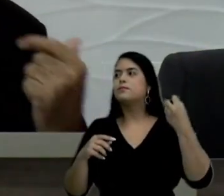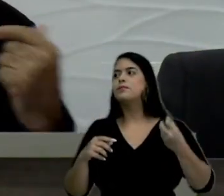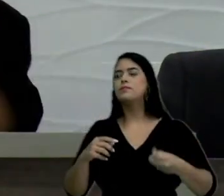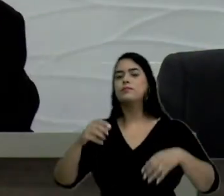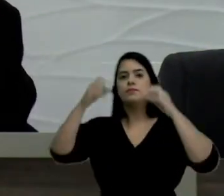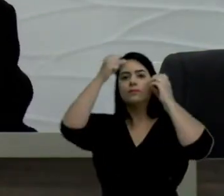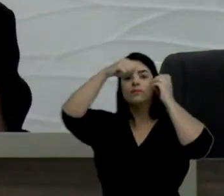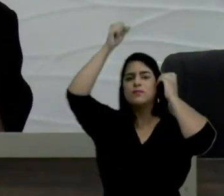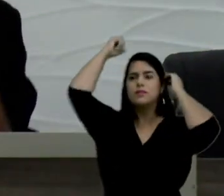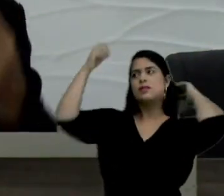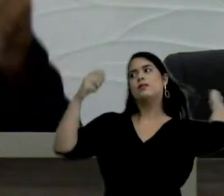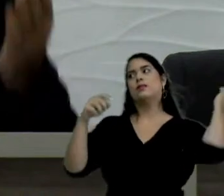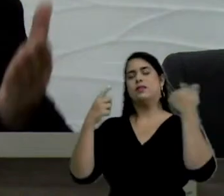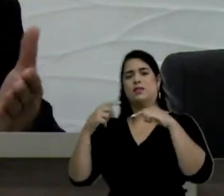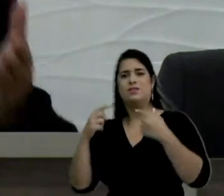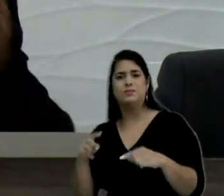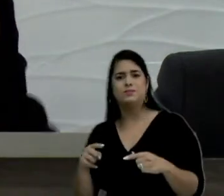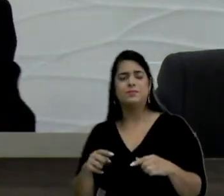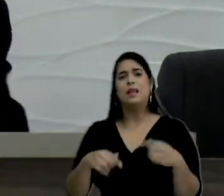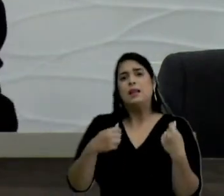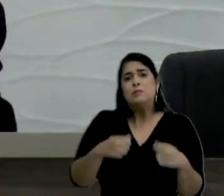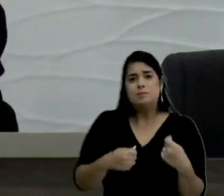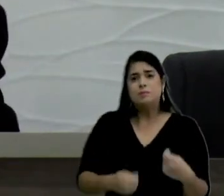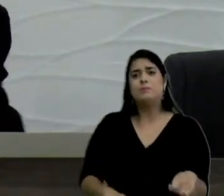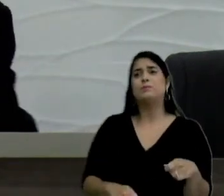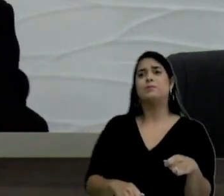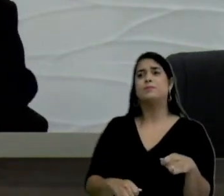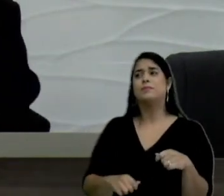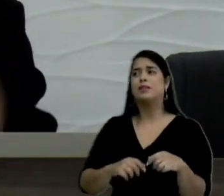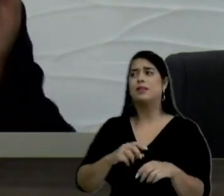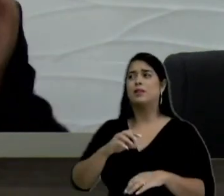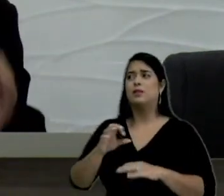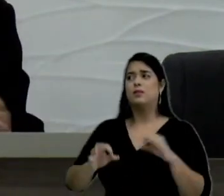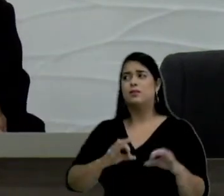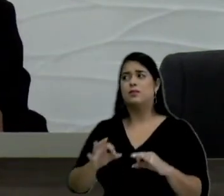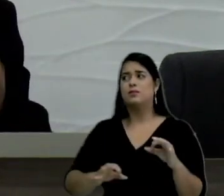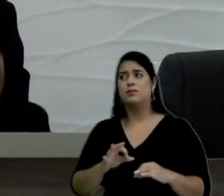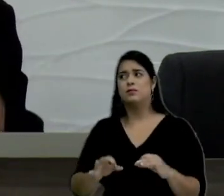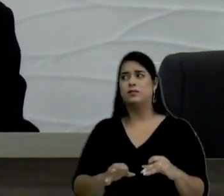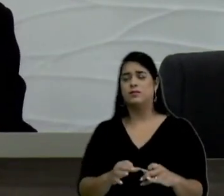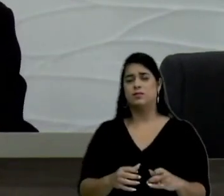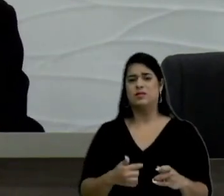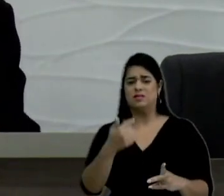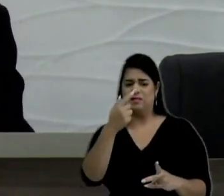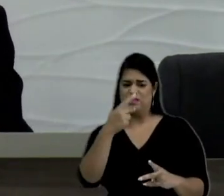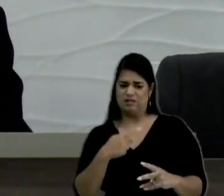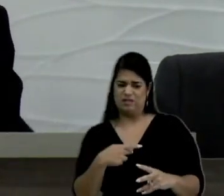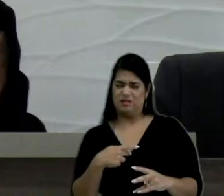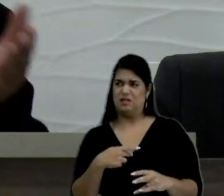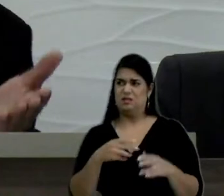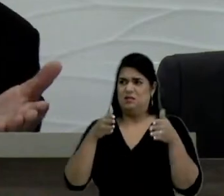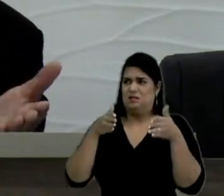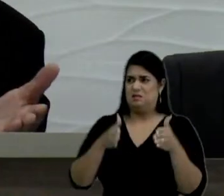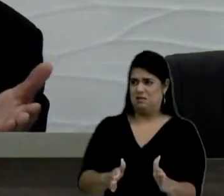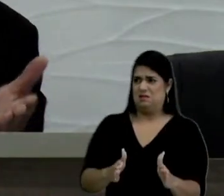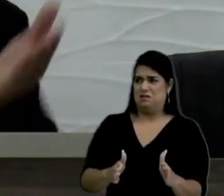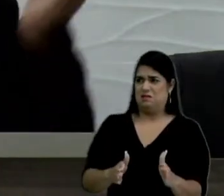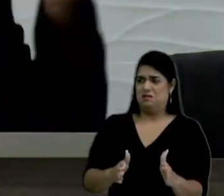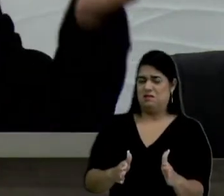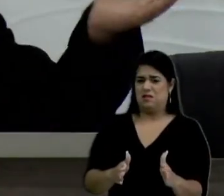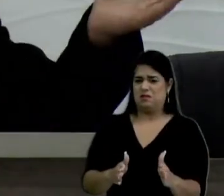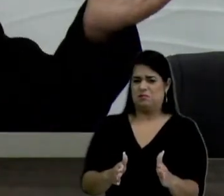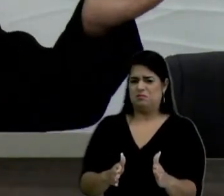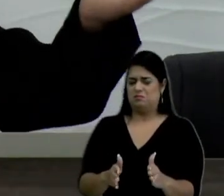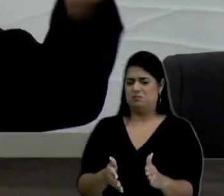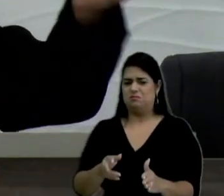aqui is então eu tenho que botar de acordo o Regimento e não é porque eu sou chato de ditador não que você não fizer isso baderna